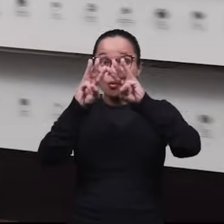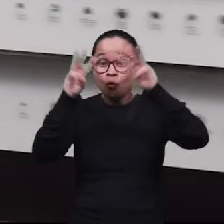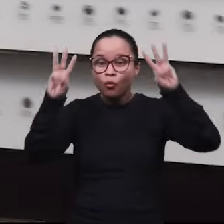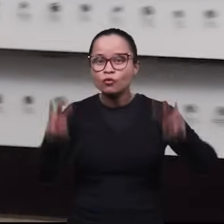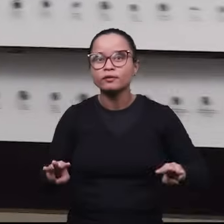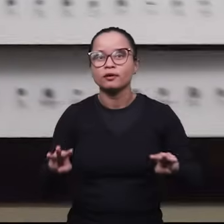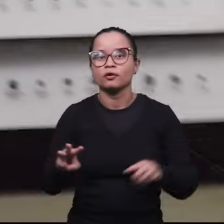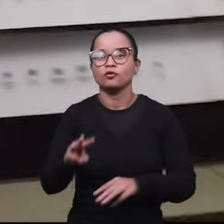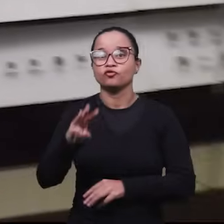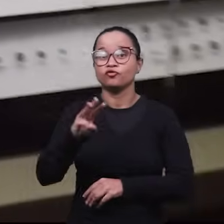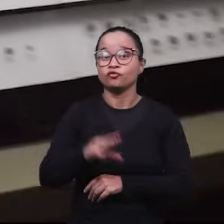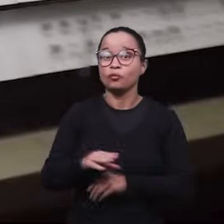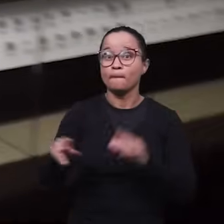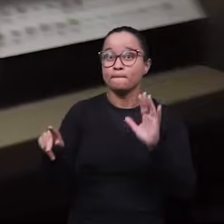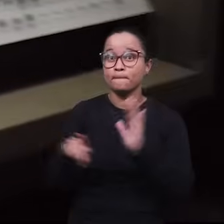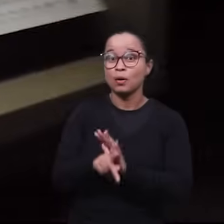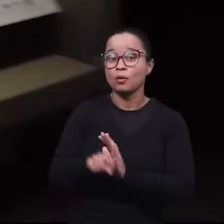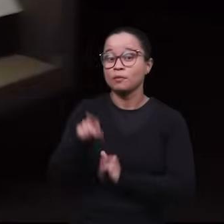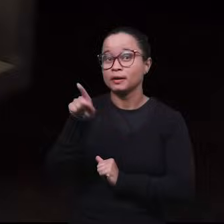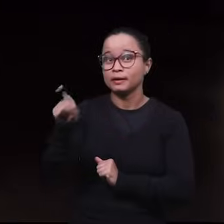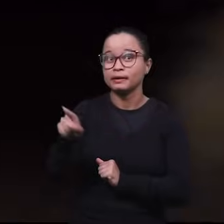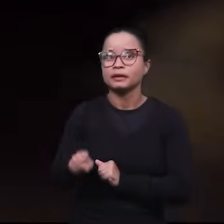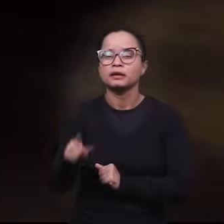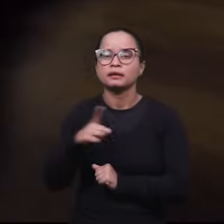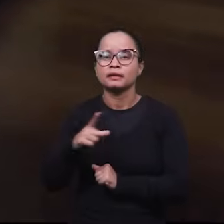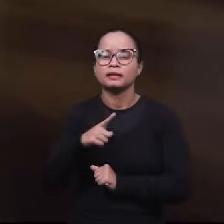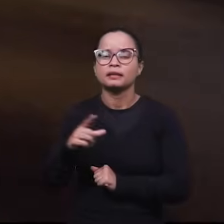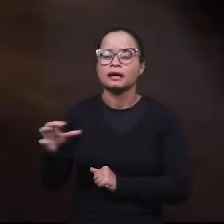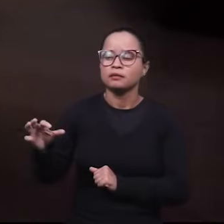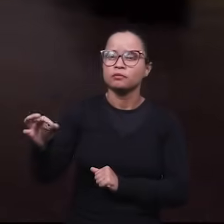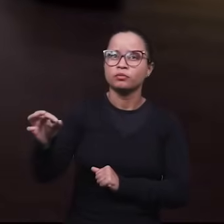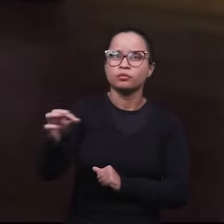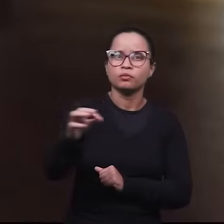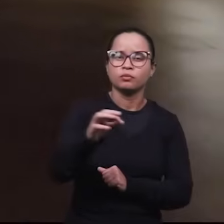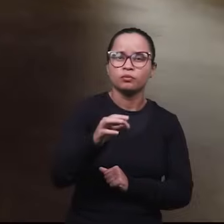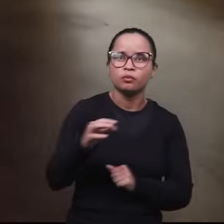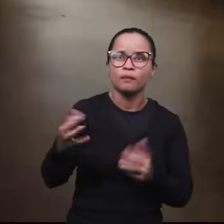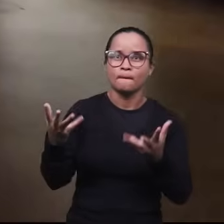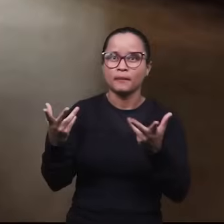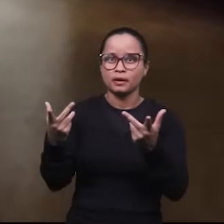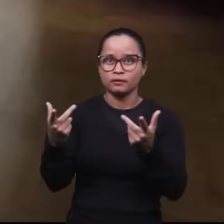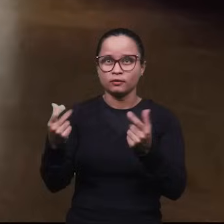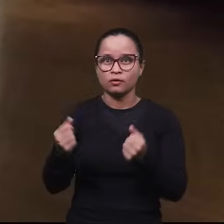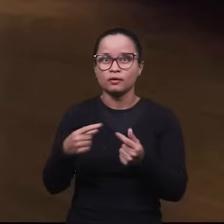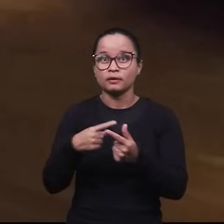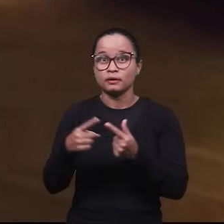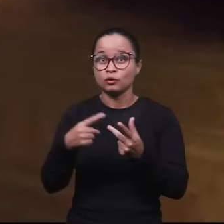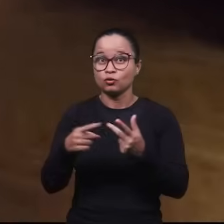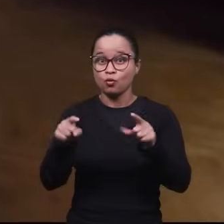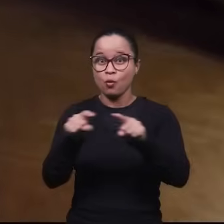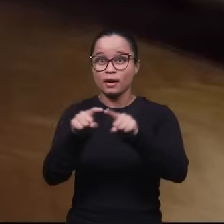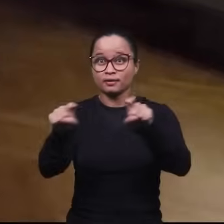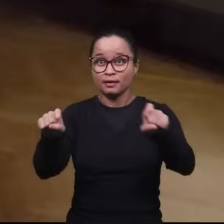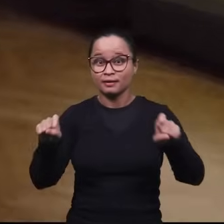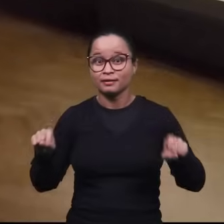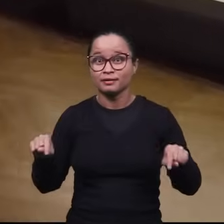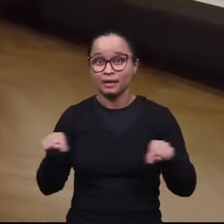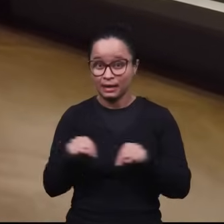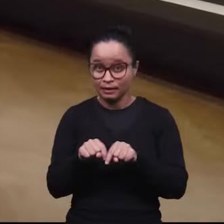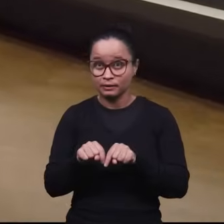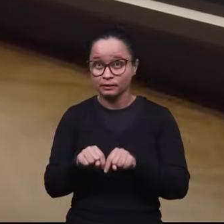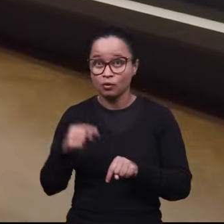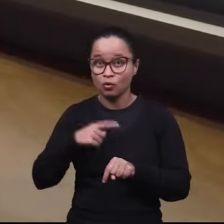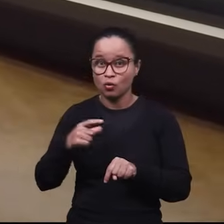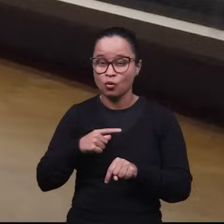tem uma coleção maravilhosa de moeda. Tem 2 salas onde as